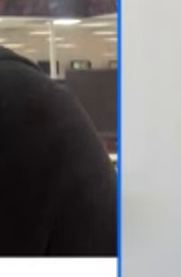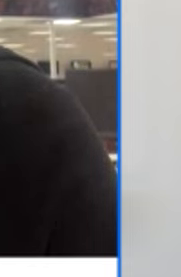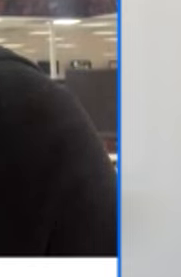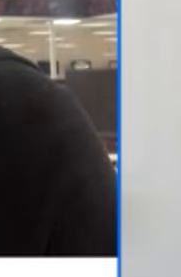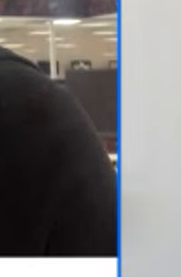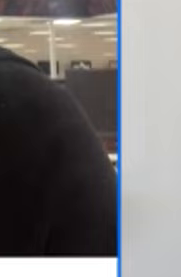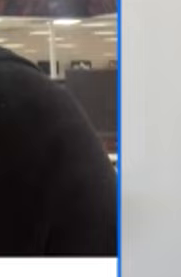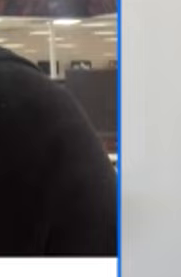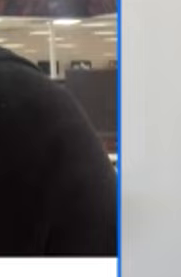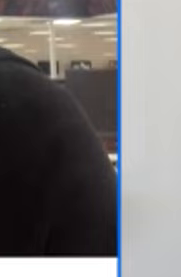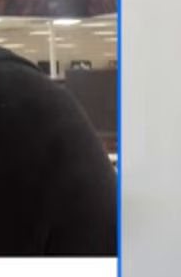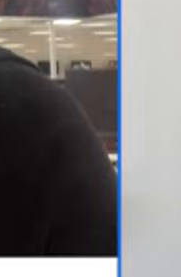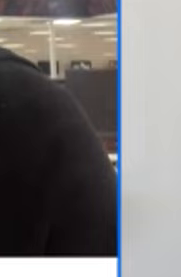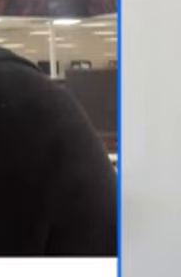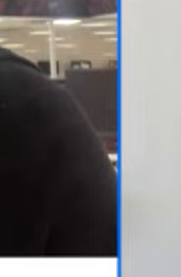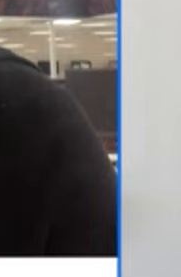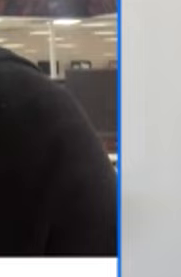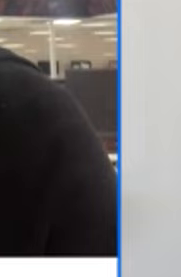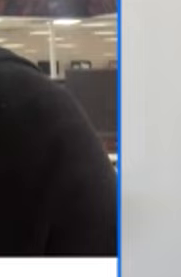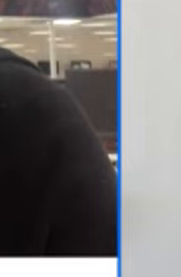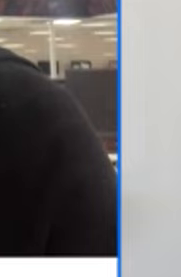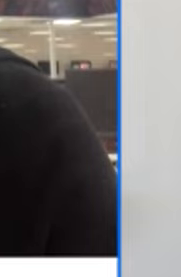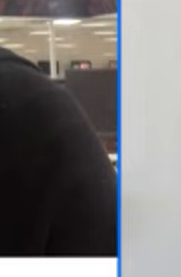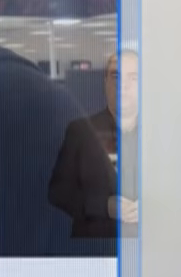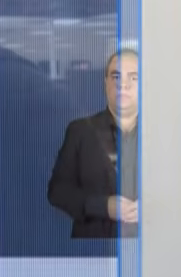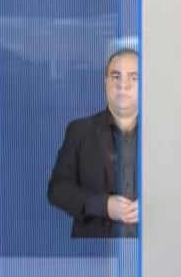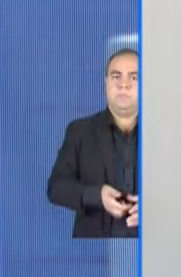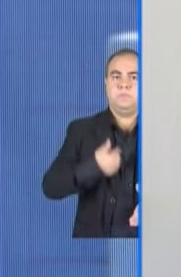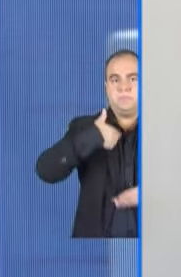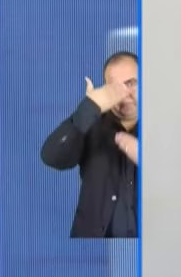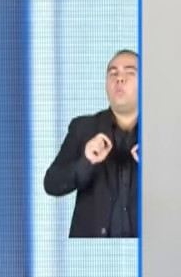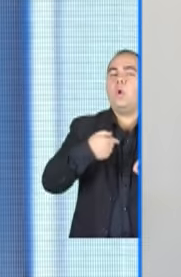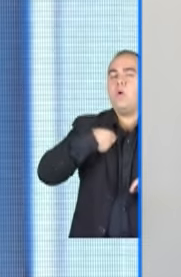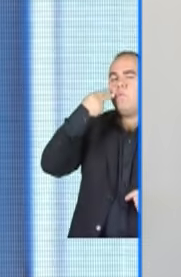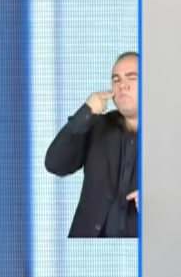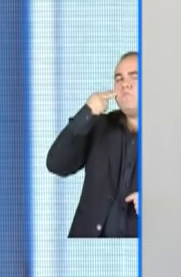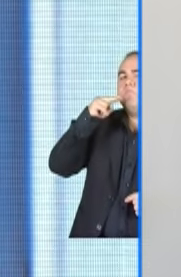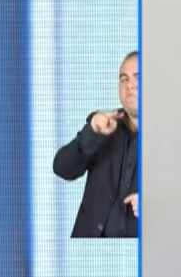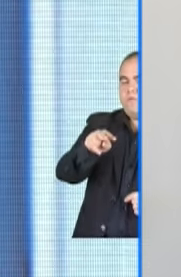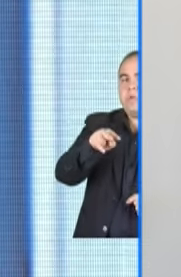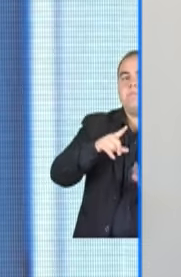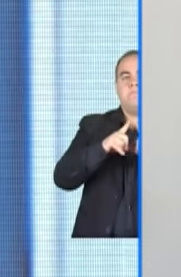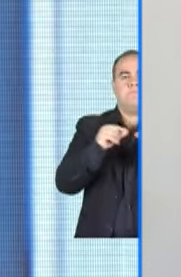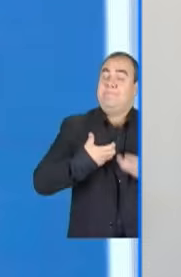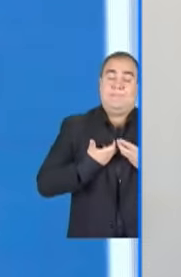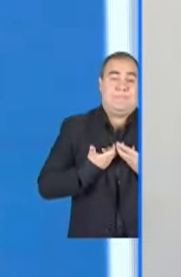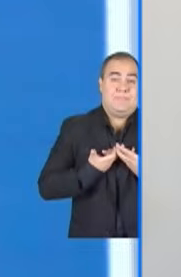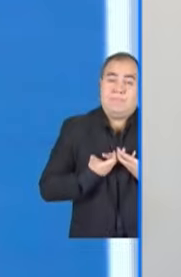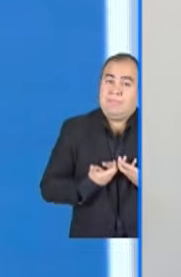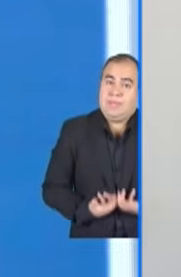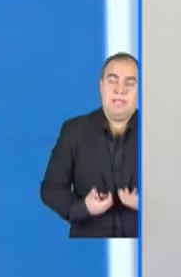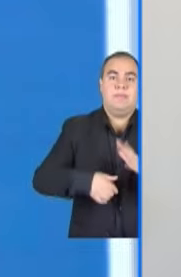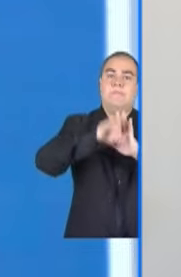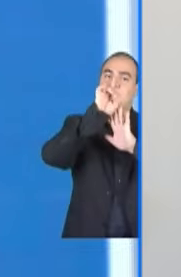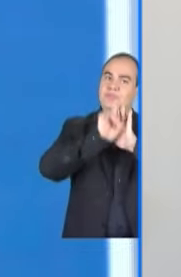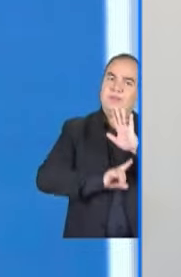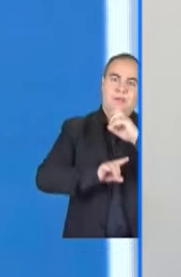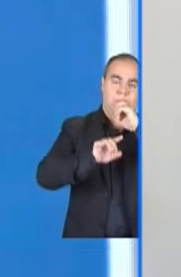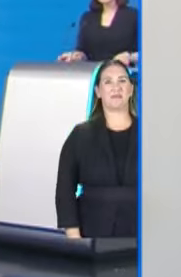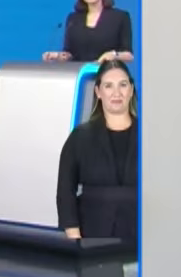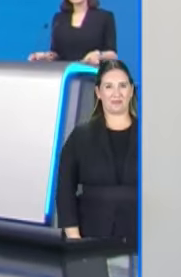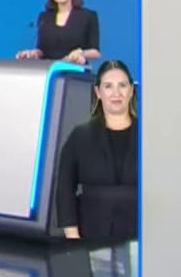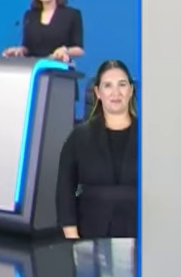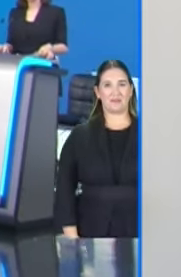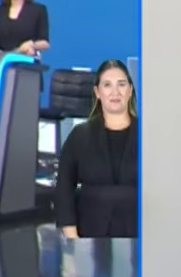segunda-feira, feita pela Atlas, que é um instituto que faz pela internet, que apresentou Boulos em primeiro lugar na pesquisa, com cerca